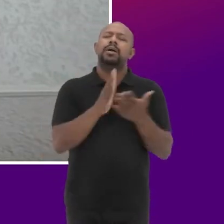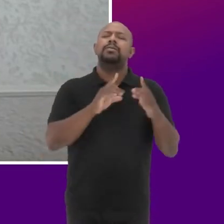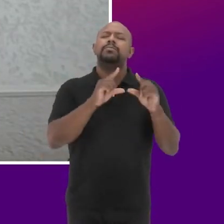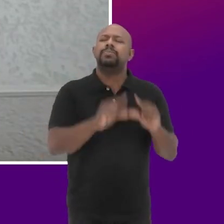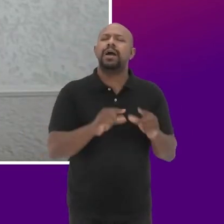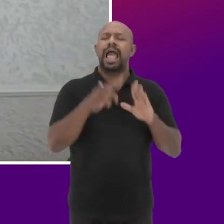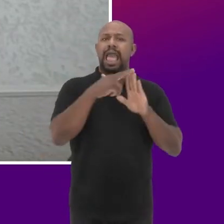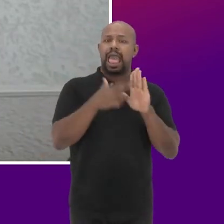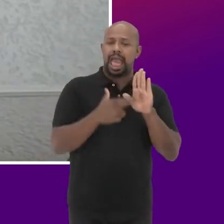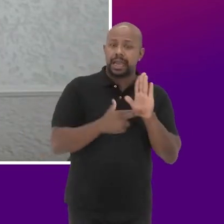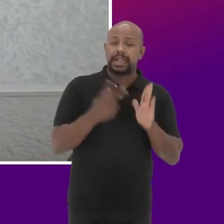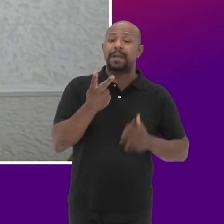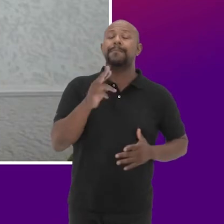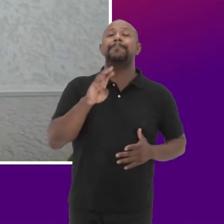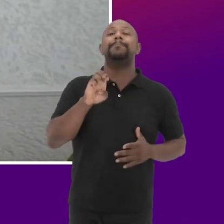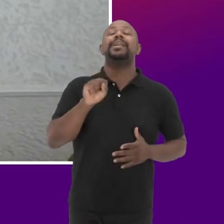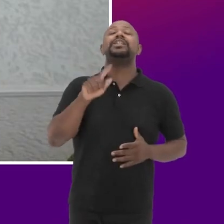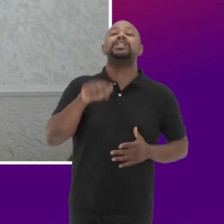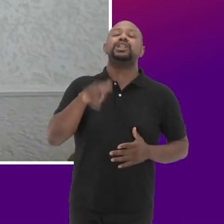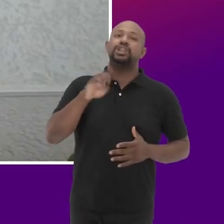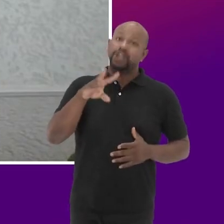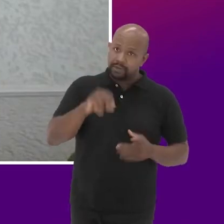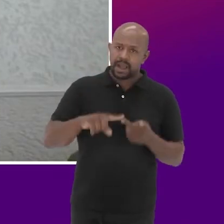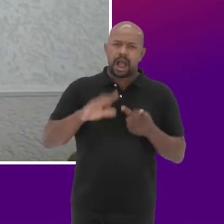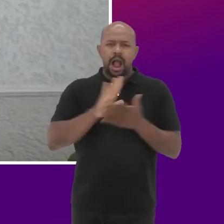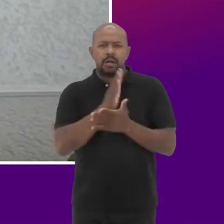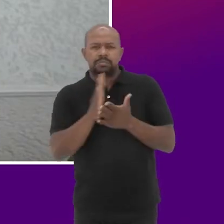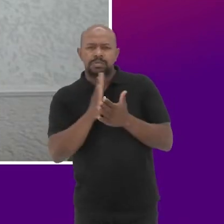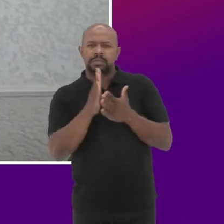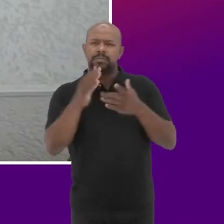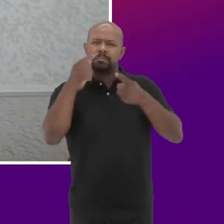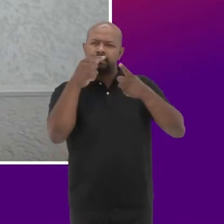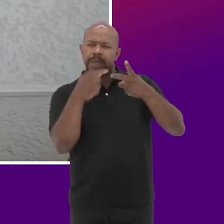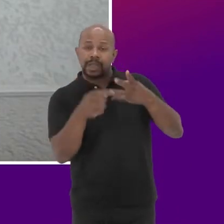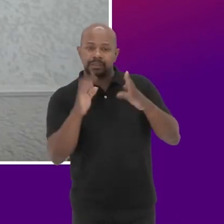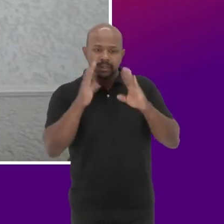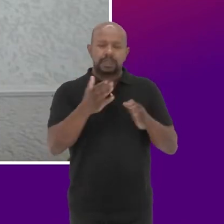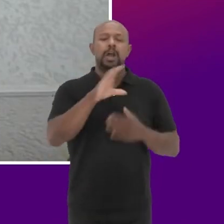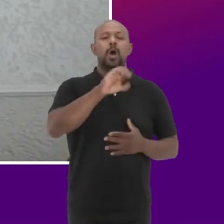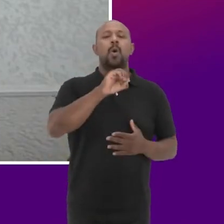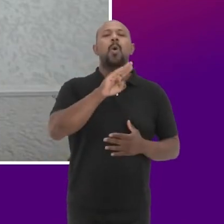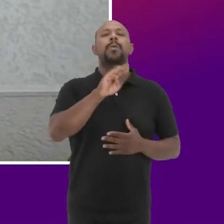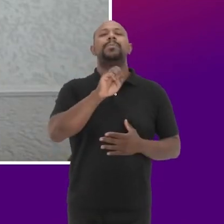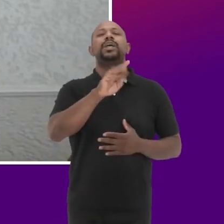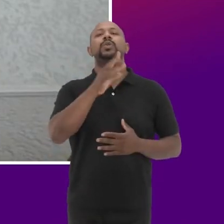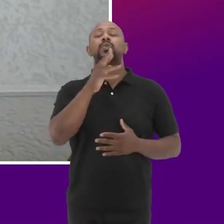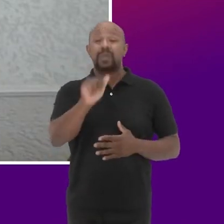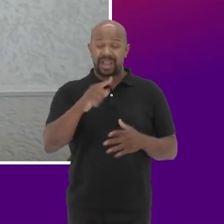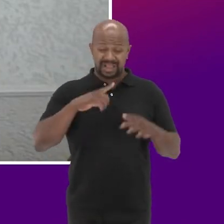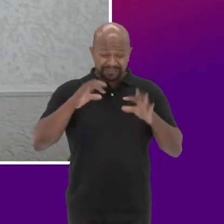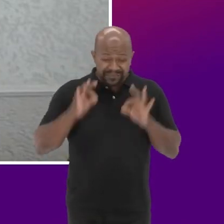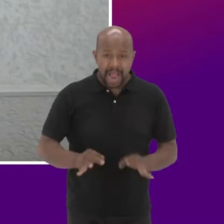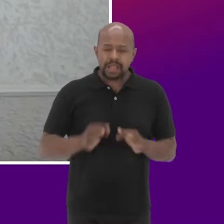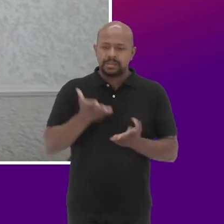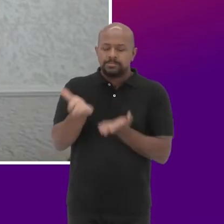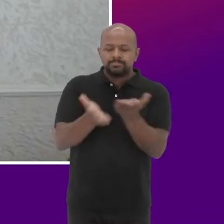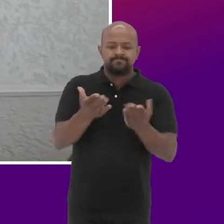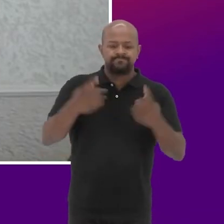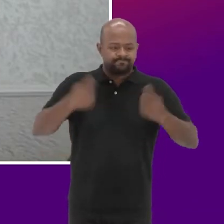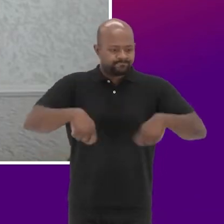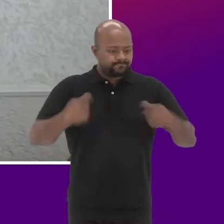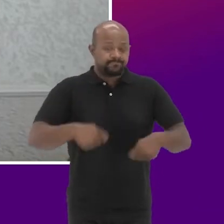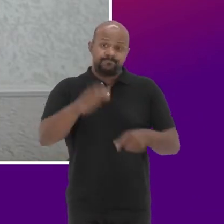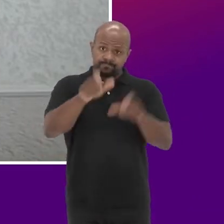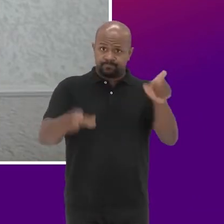regras prescritivas excessivas, princípios que focam coberturas que de fato atendam às